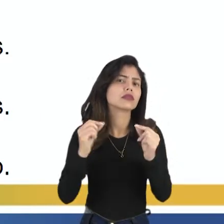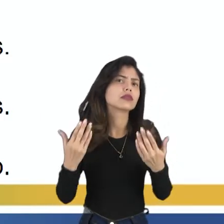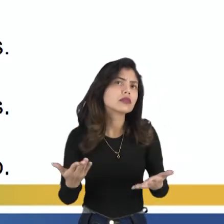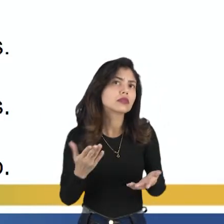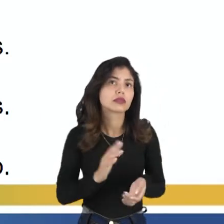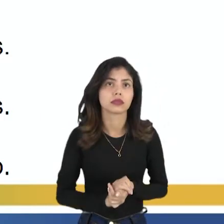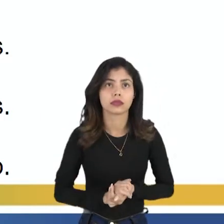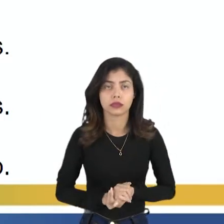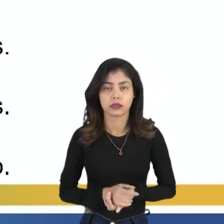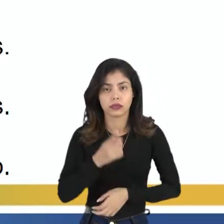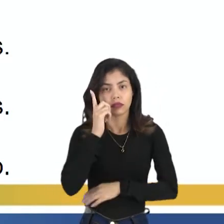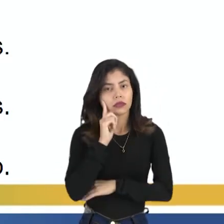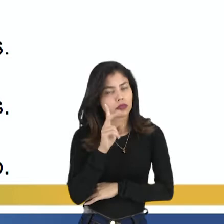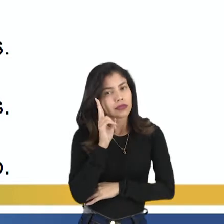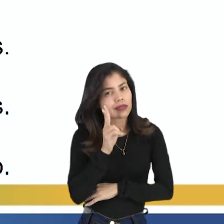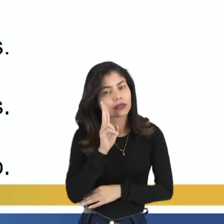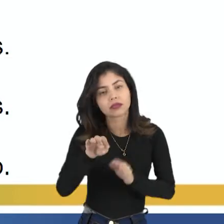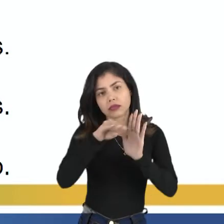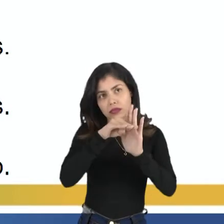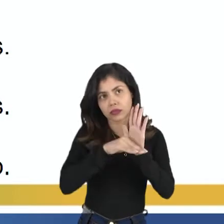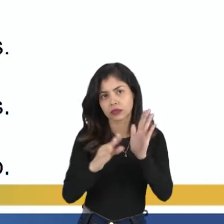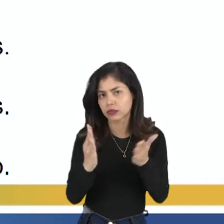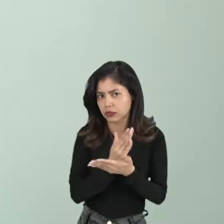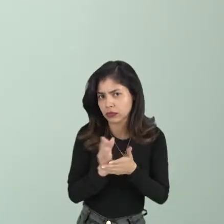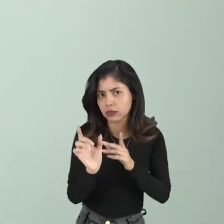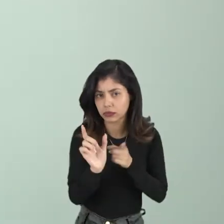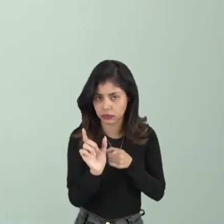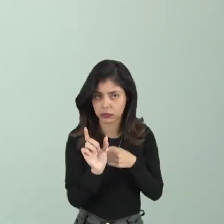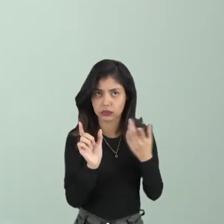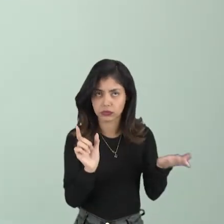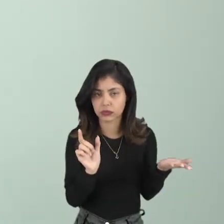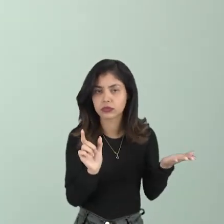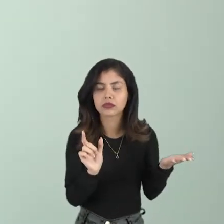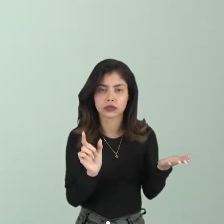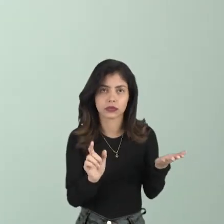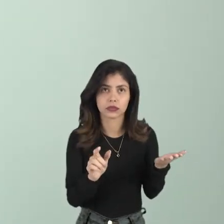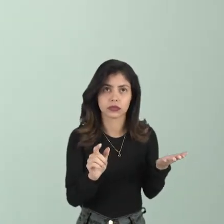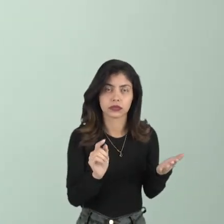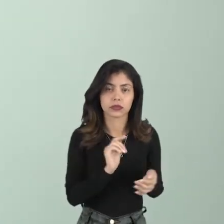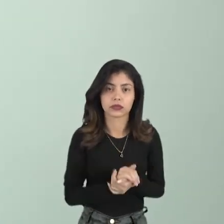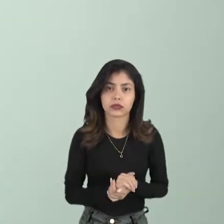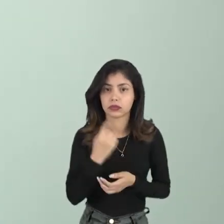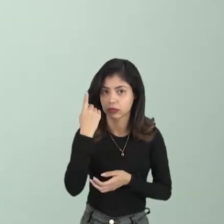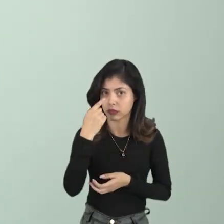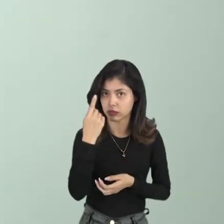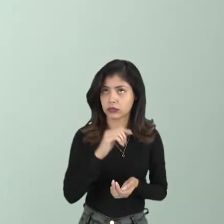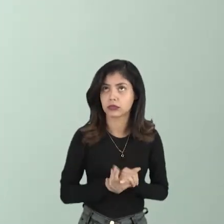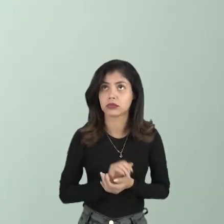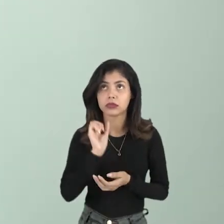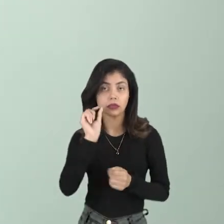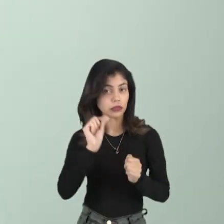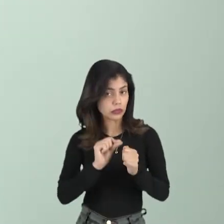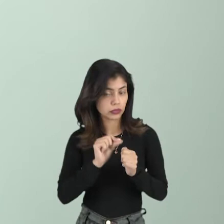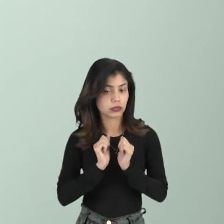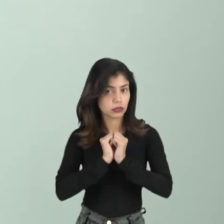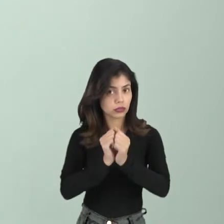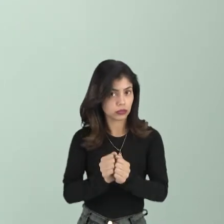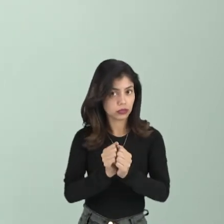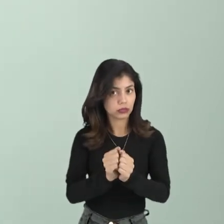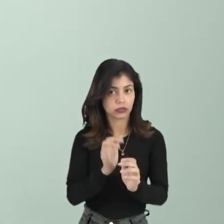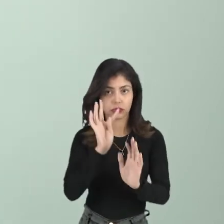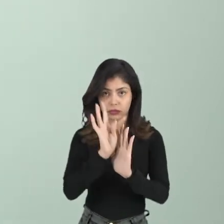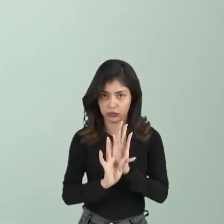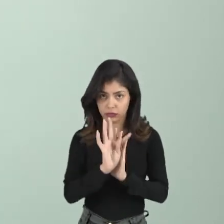de... Lembra que eu enumerei algumas palavras que não eram do espanhol, mas que faziam parte do